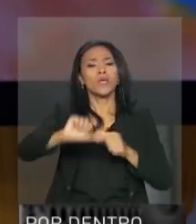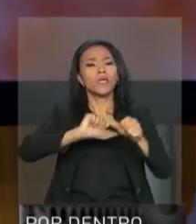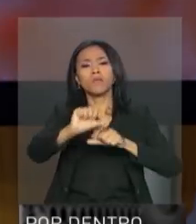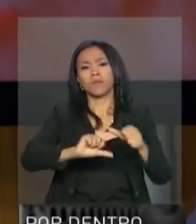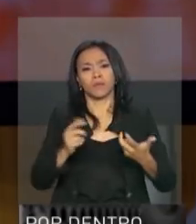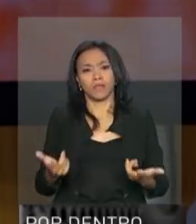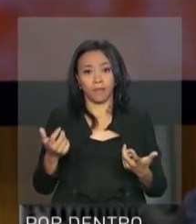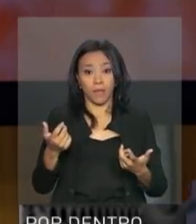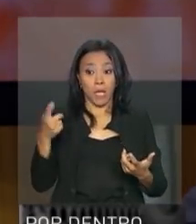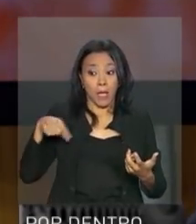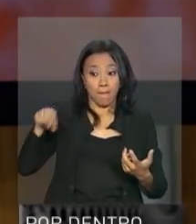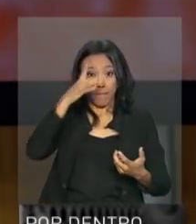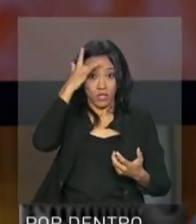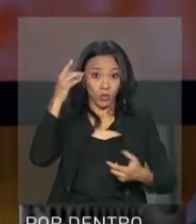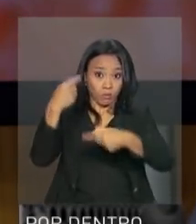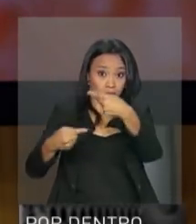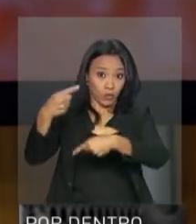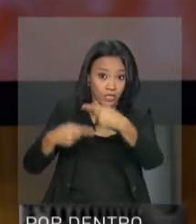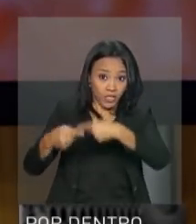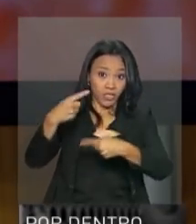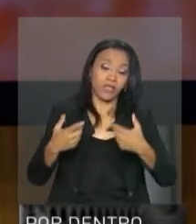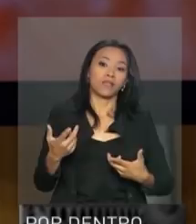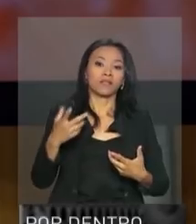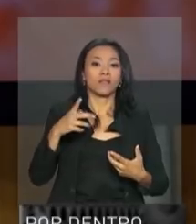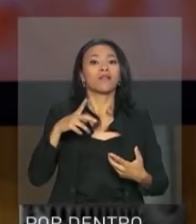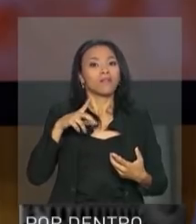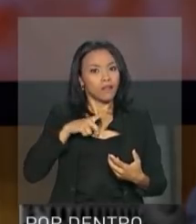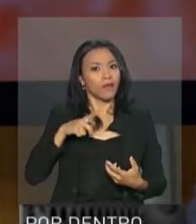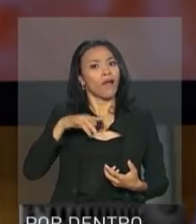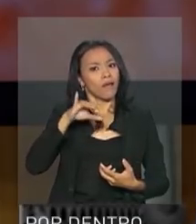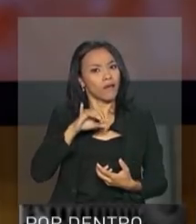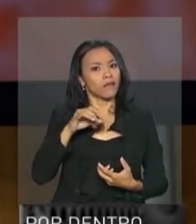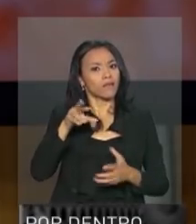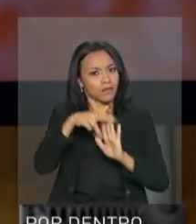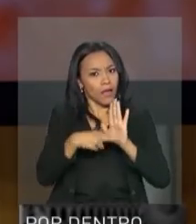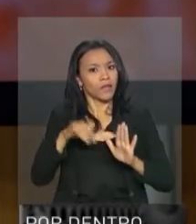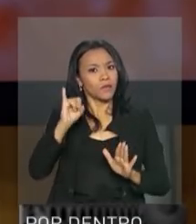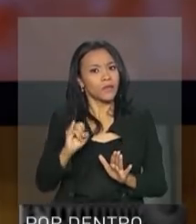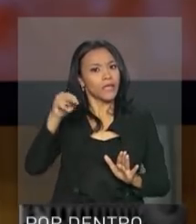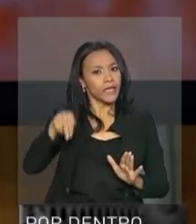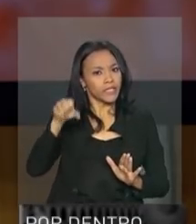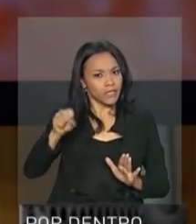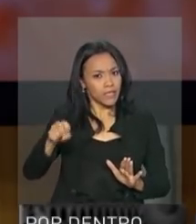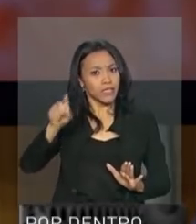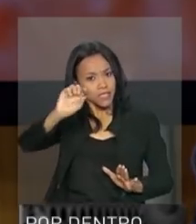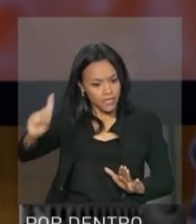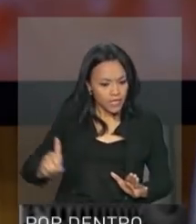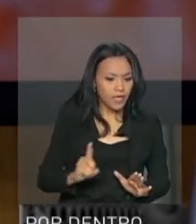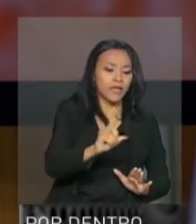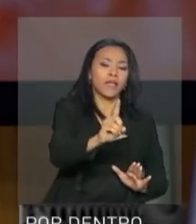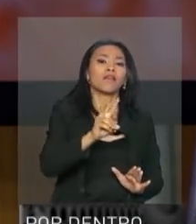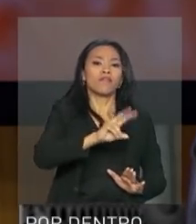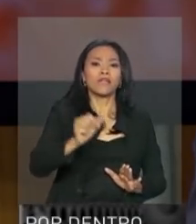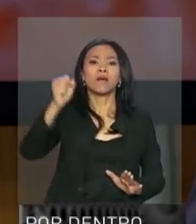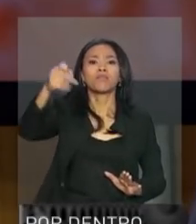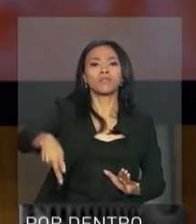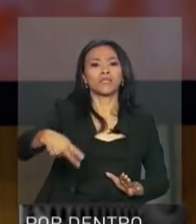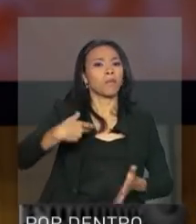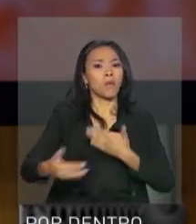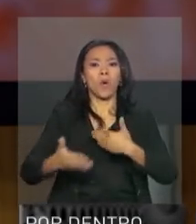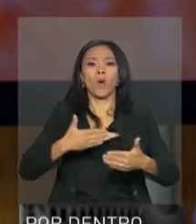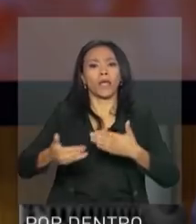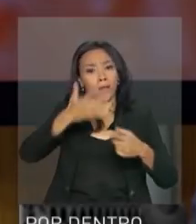faz com que políticos não só tenham as regras do INSS, como o político vá para a fila do INSS. O político se aposentará como qualquer outro